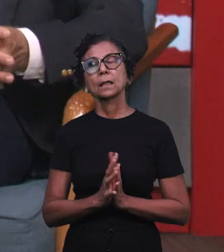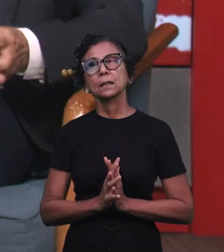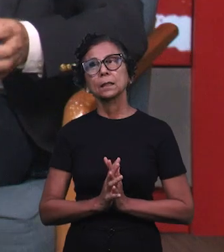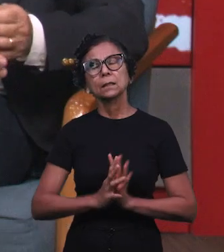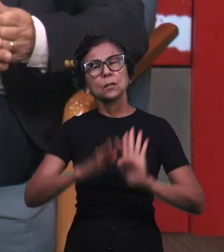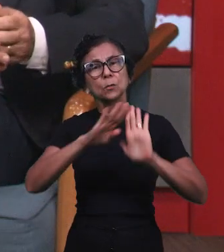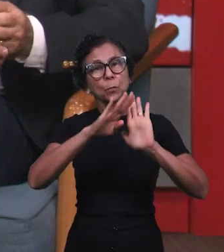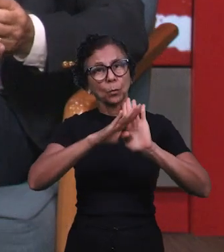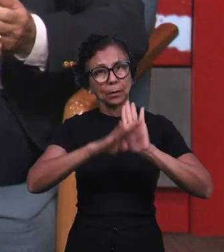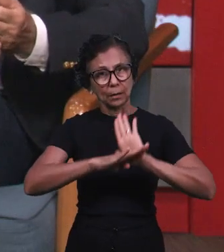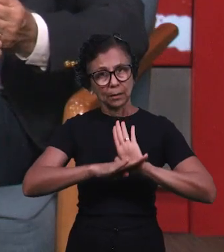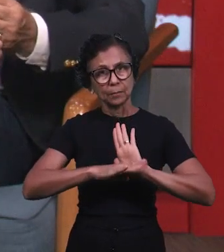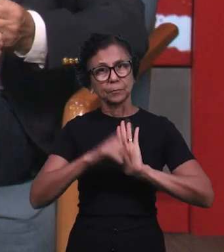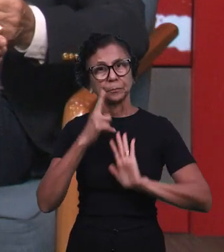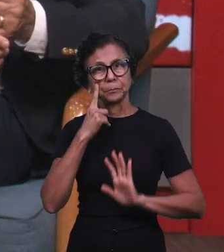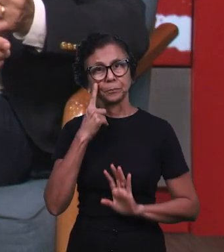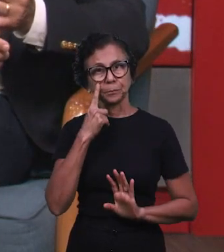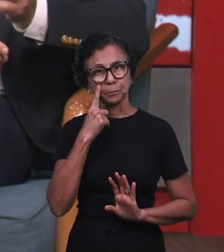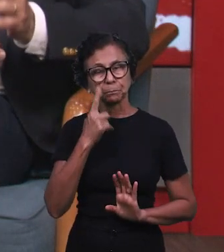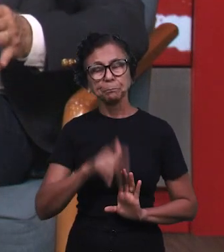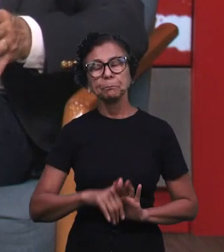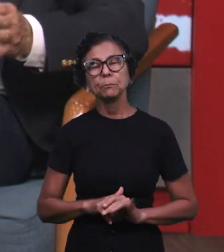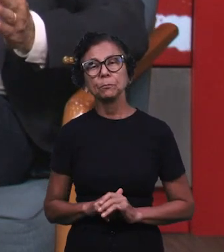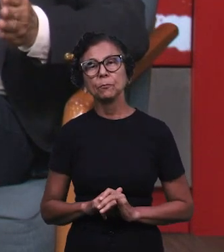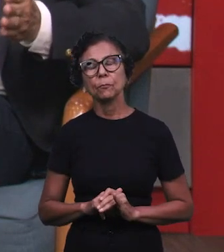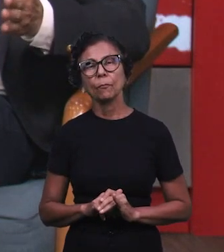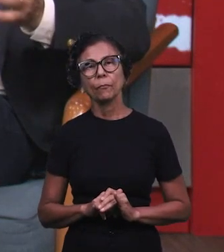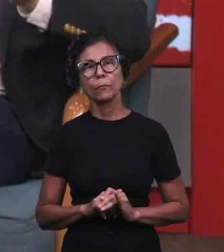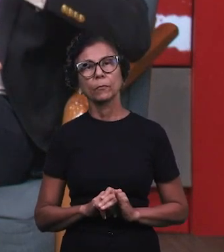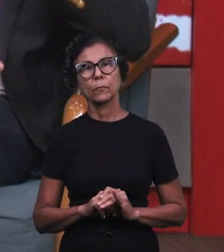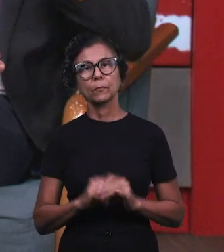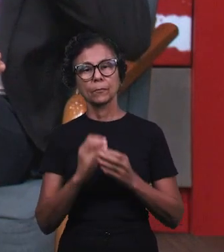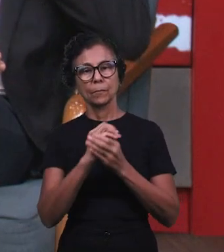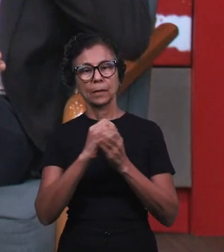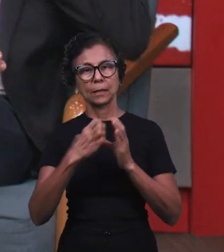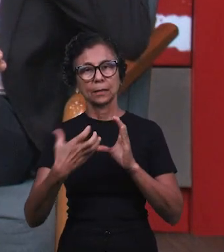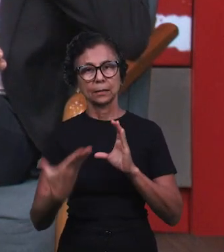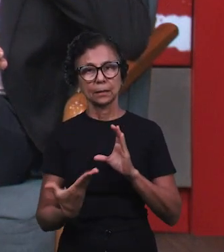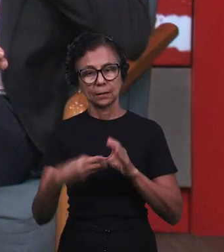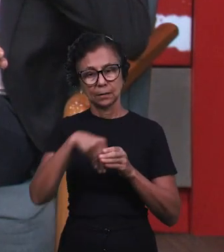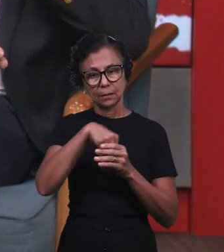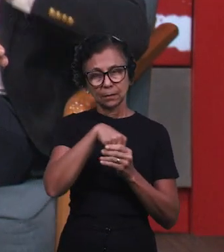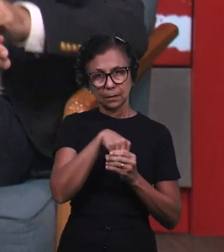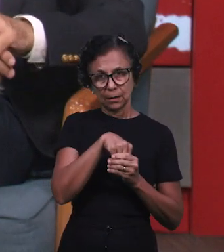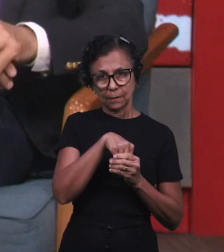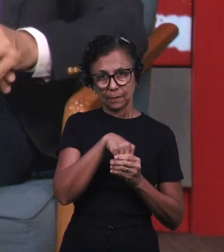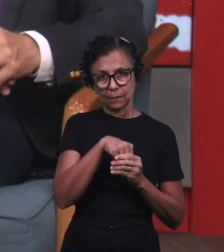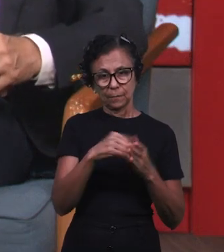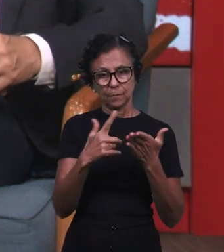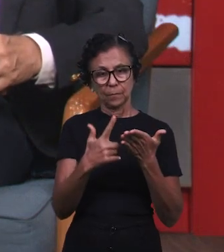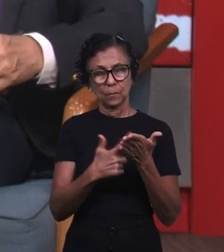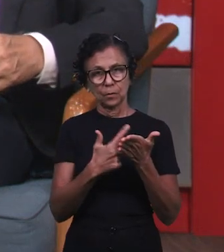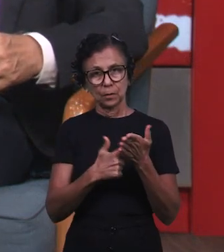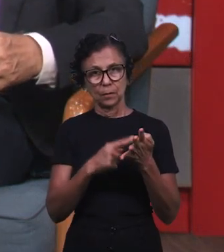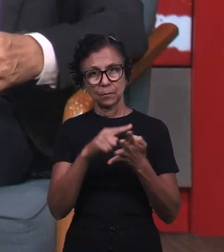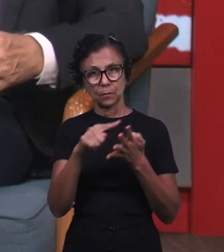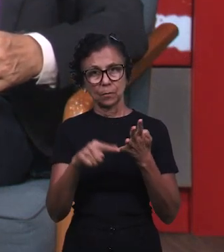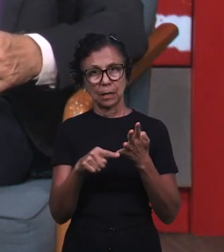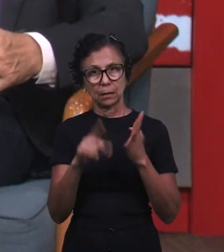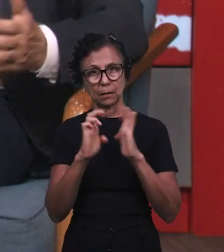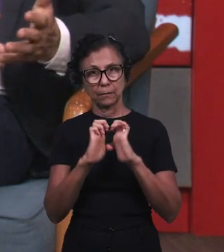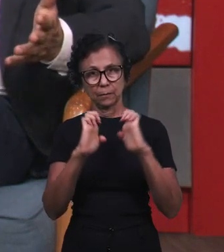nossos, nós vamos falar sobre um aspecto dentro dos evangelhos,